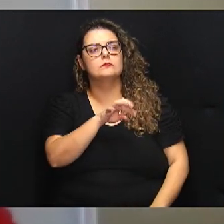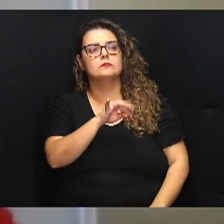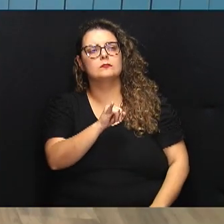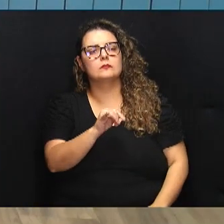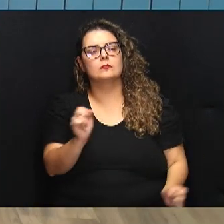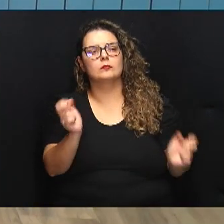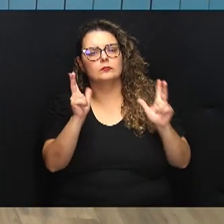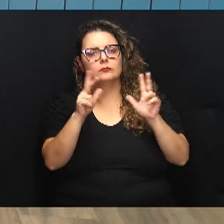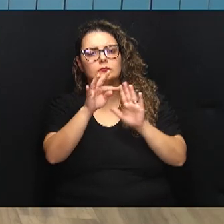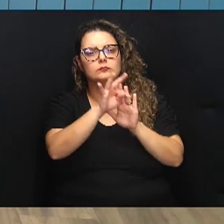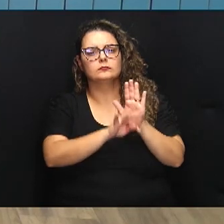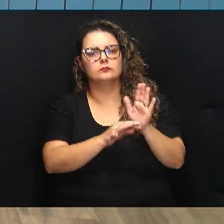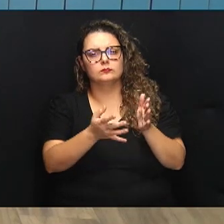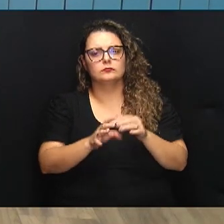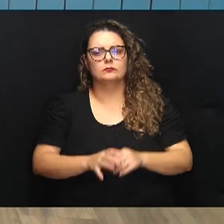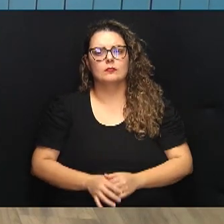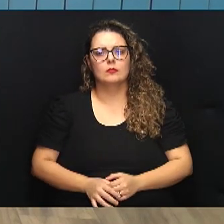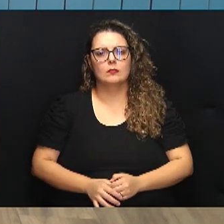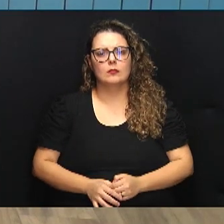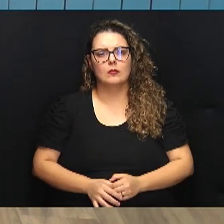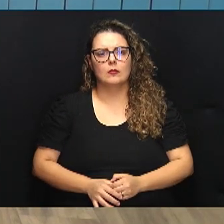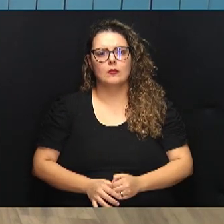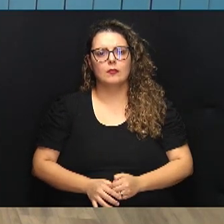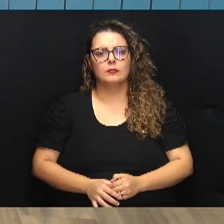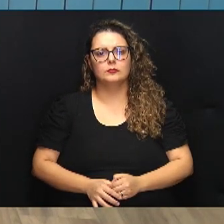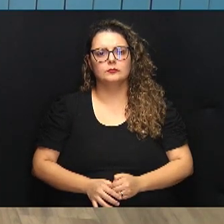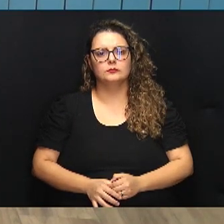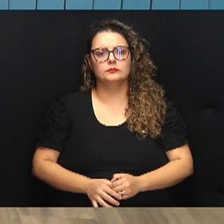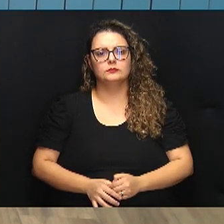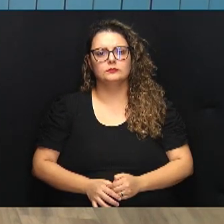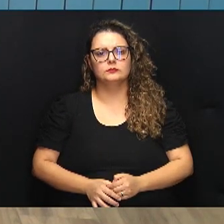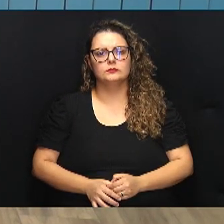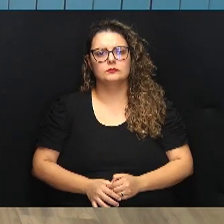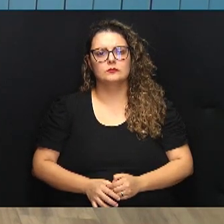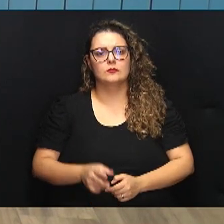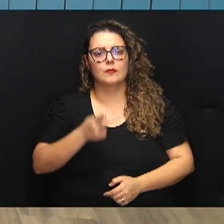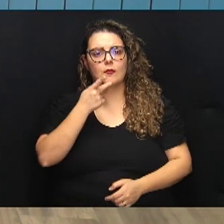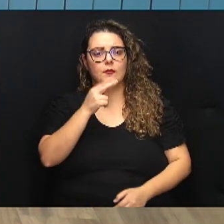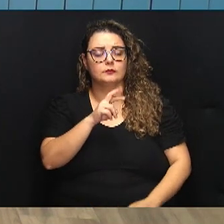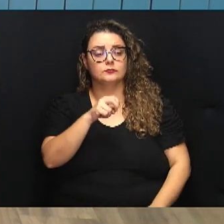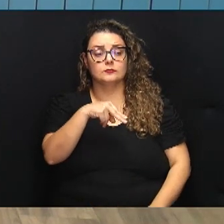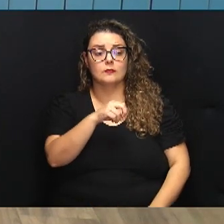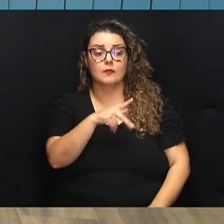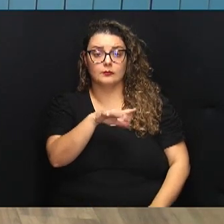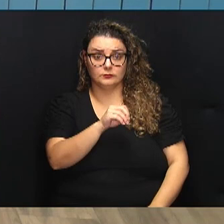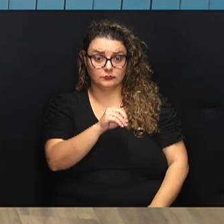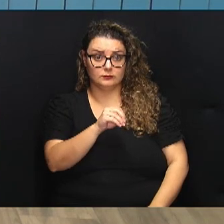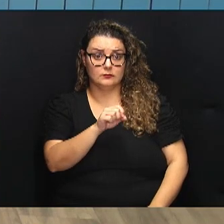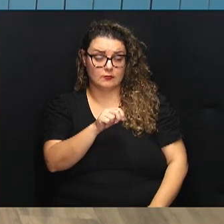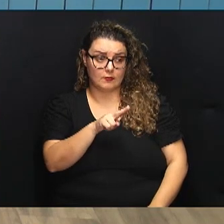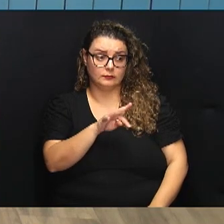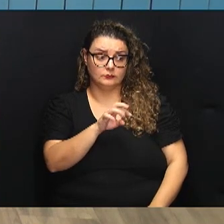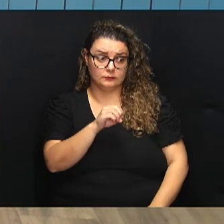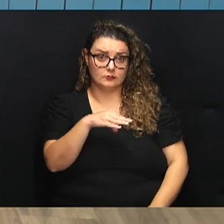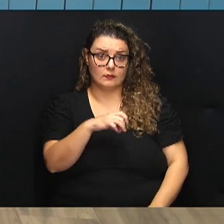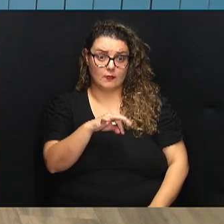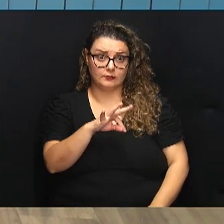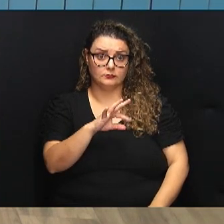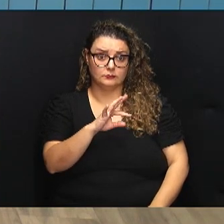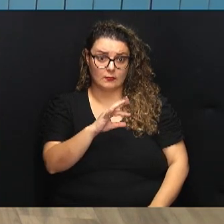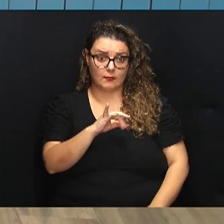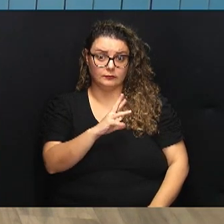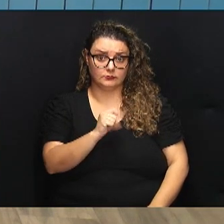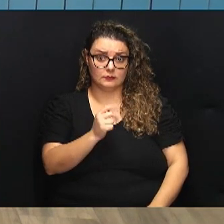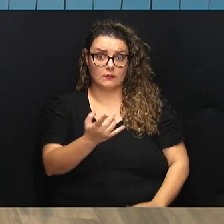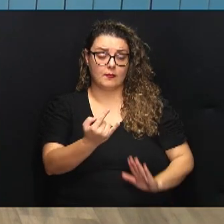no texto uma fala sobre renovação automática, que permite que licenças ambientais